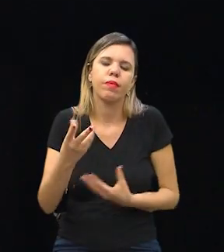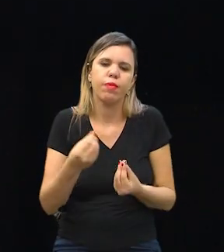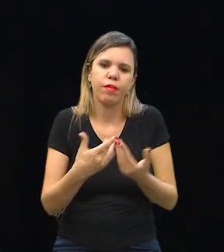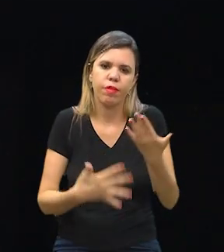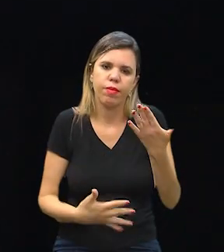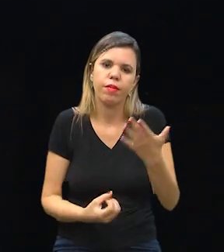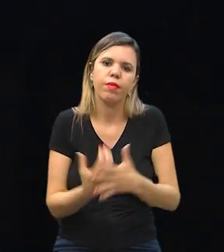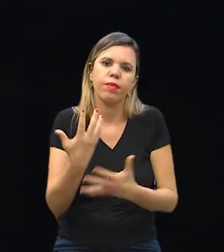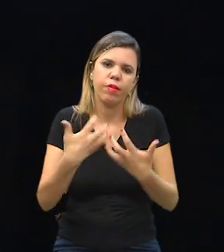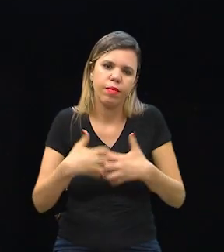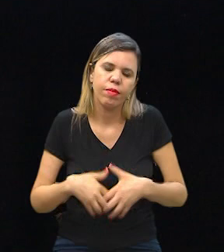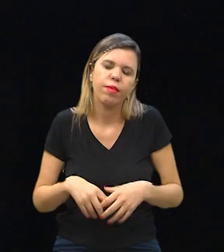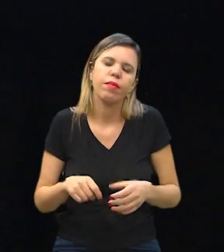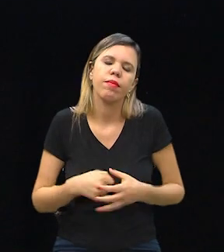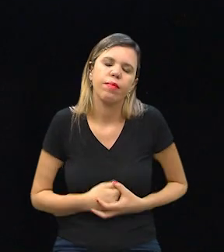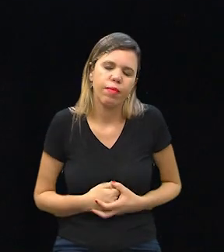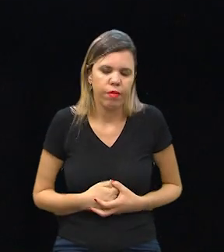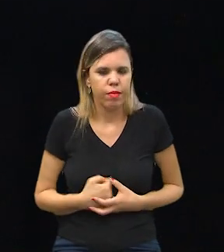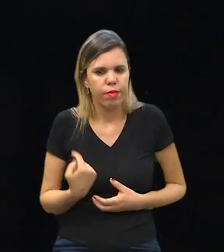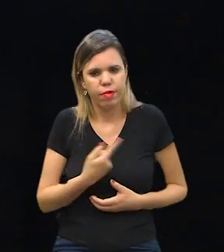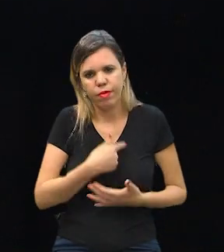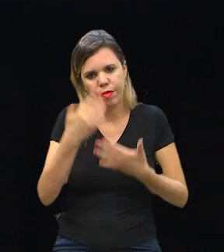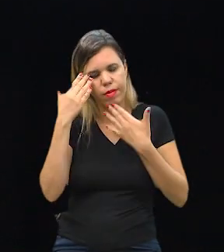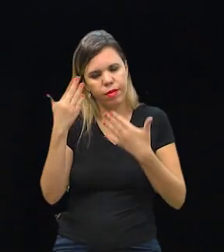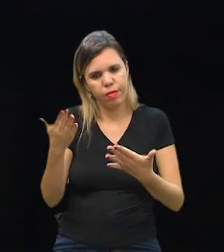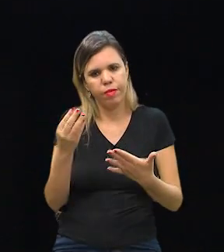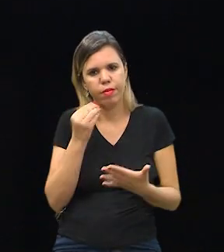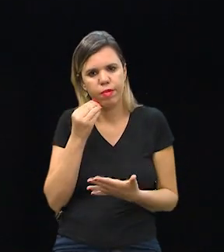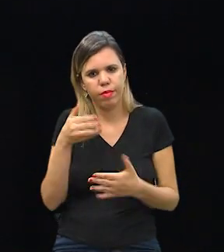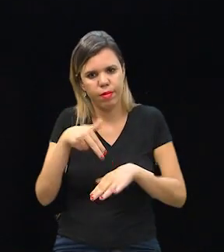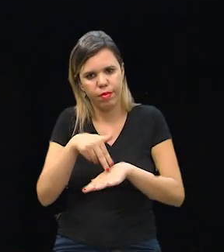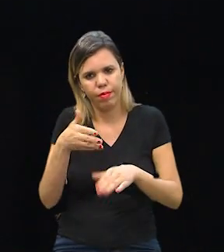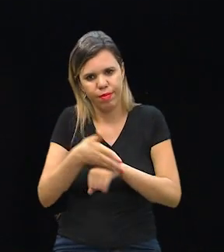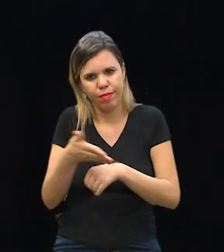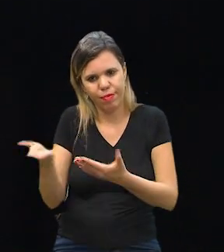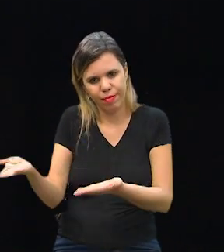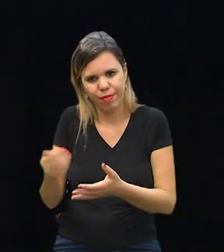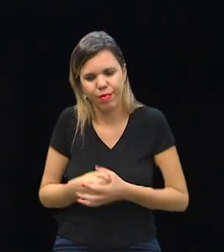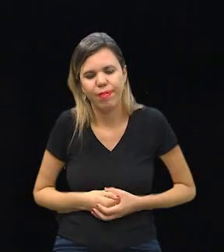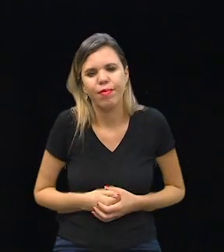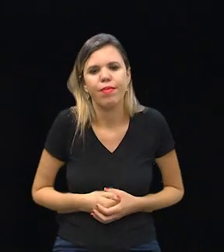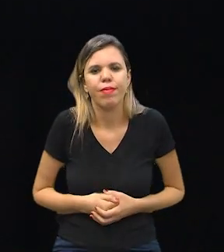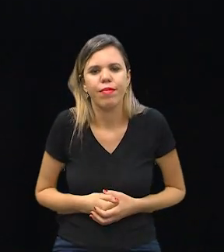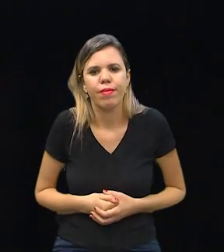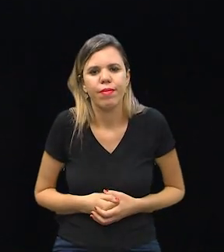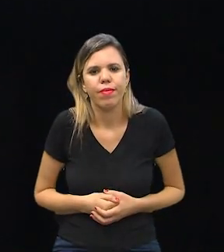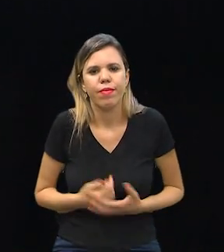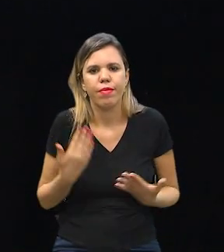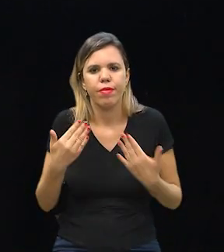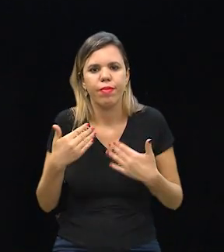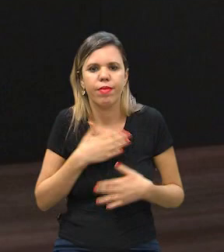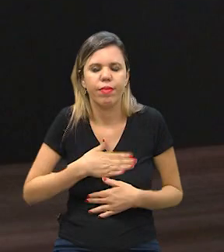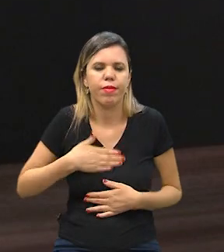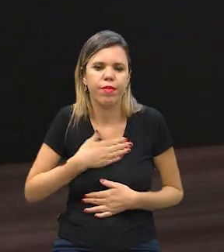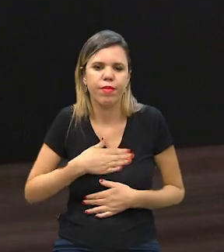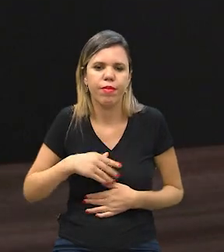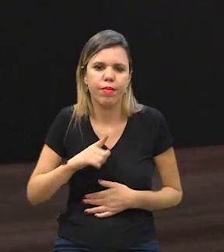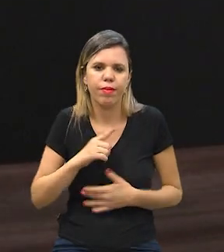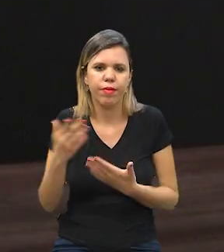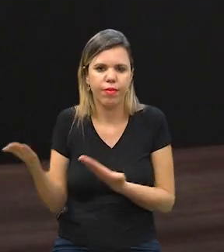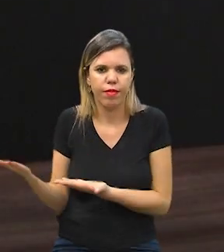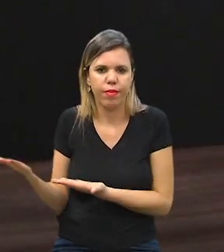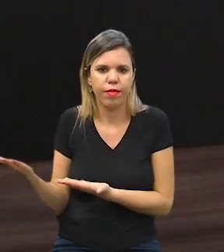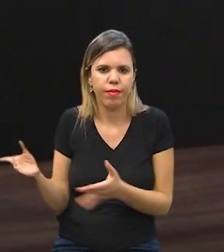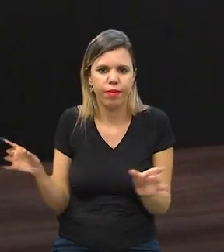muito trabalho pela frente, né? Muitas coisas estão acontecendo e a gente agradece o privilégio de poder participar aqui com vocês. Olha, e com